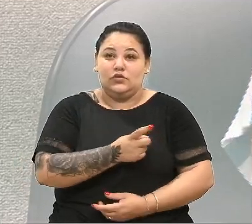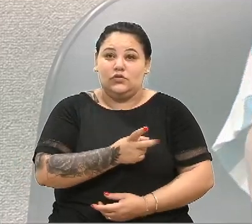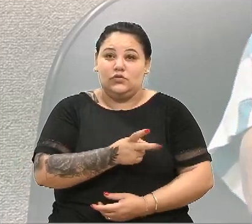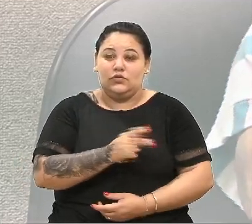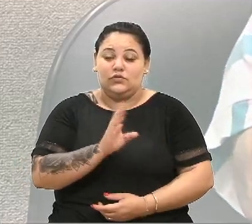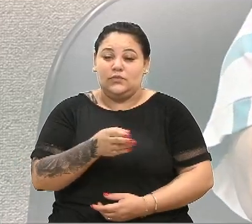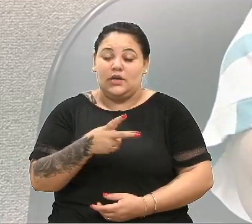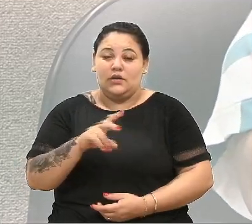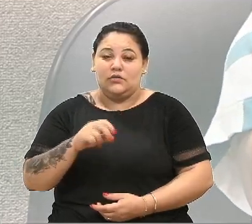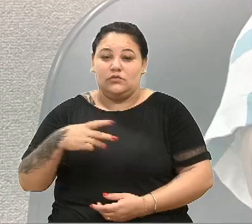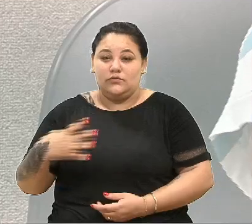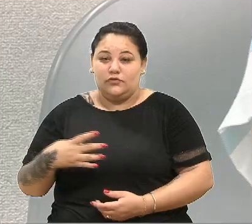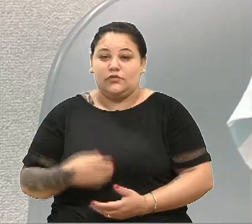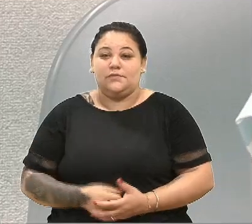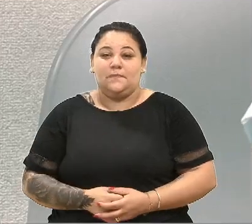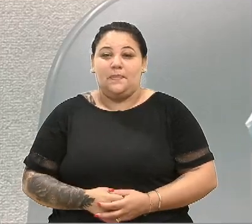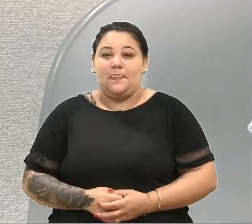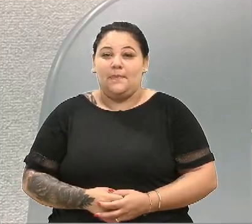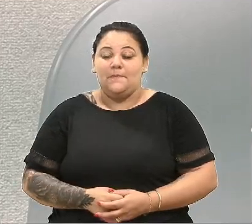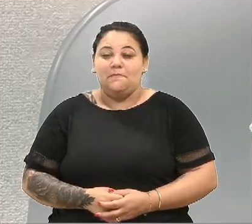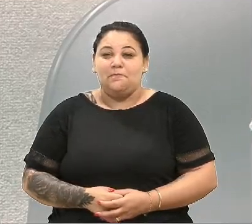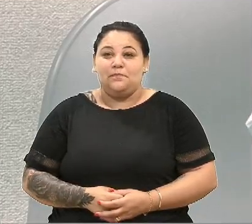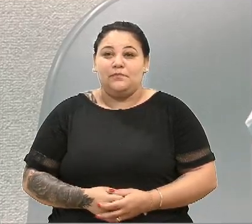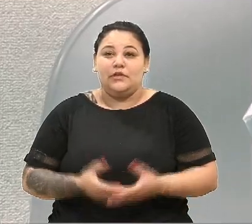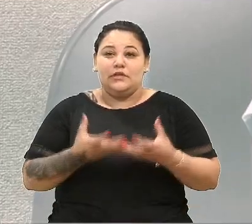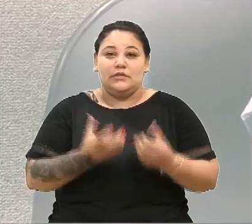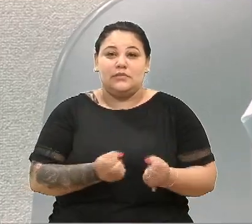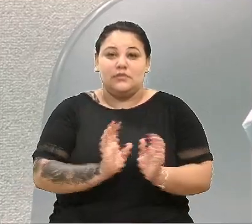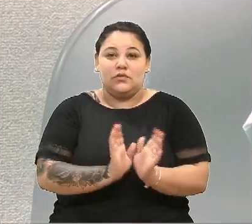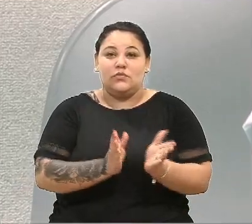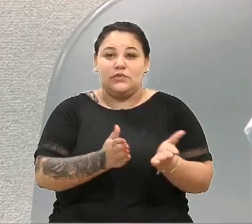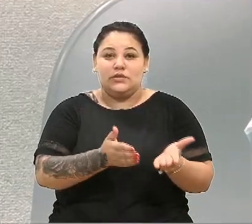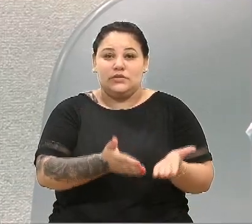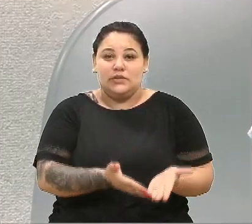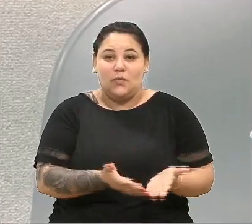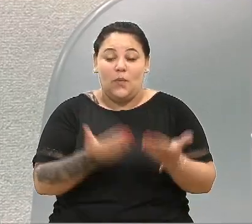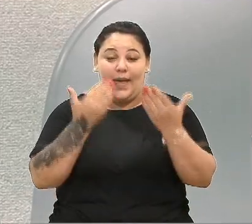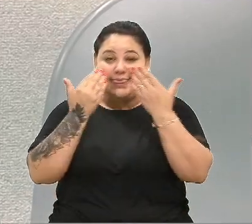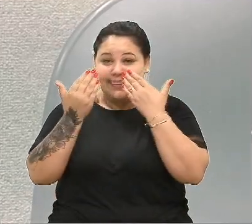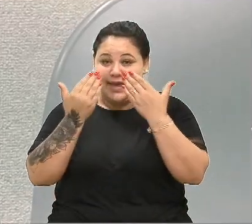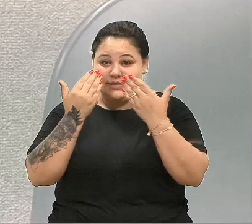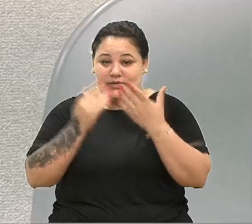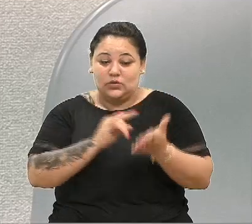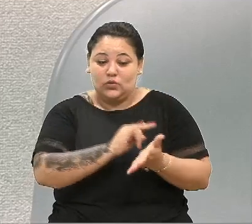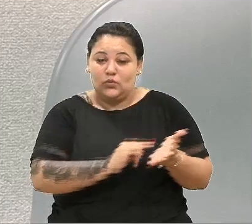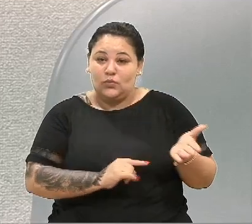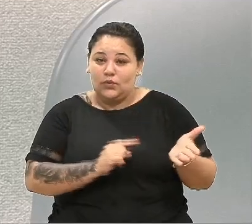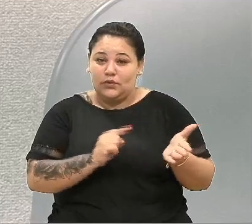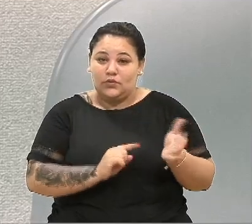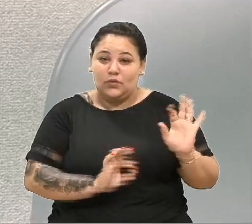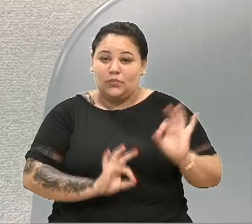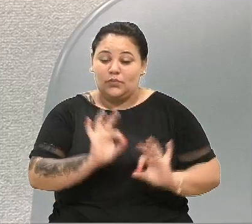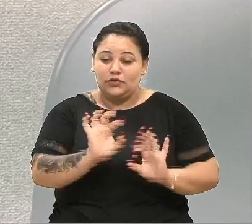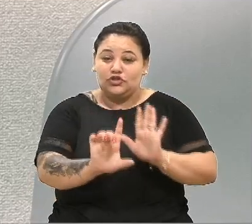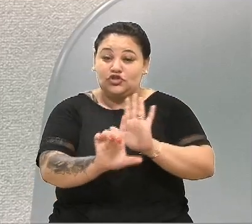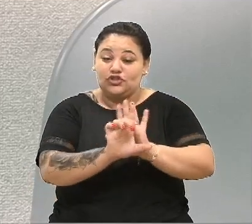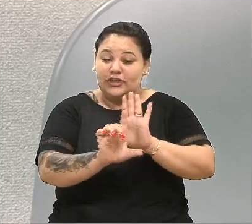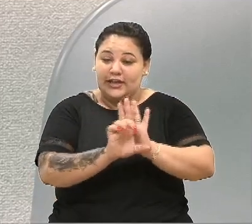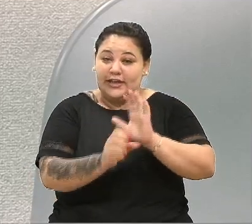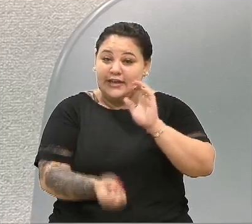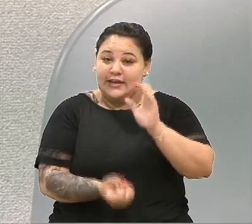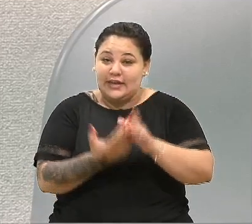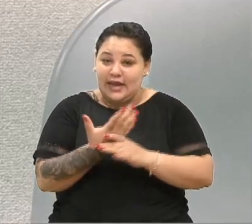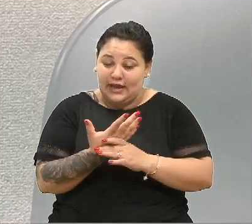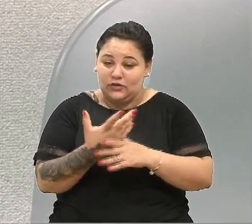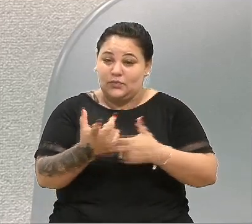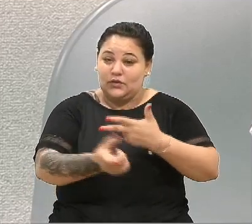de 2024. Recebe esta comissão para análise e parecer o projeto de lei de autoria do